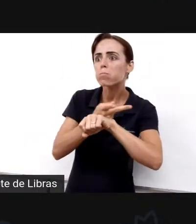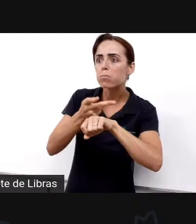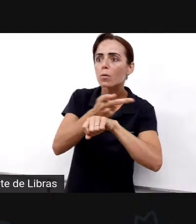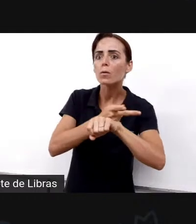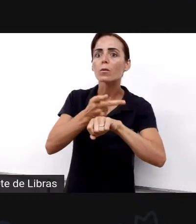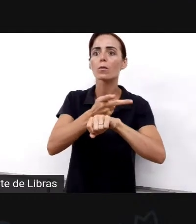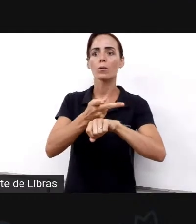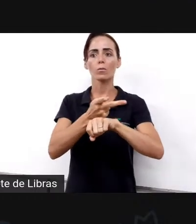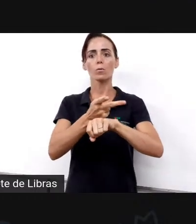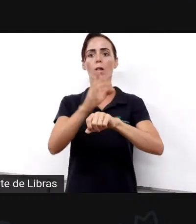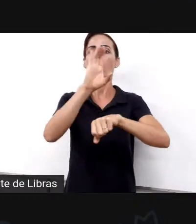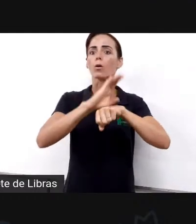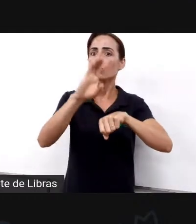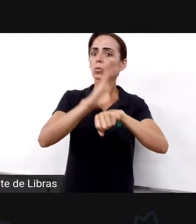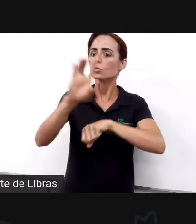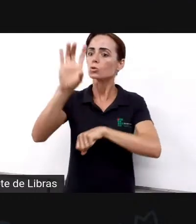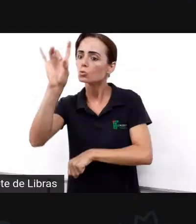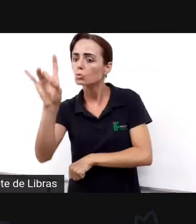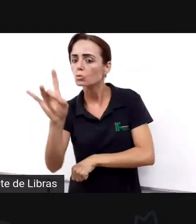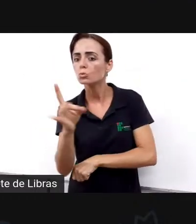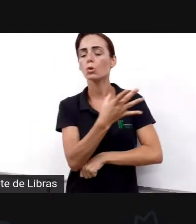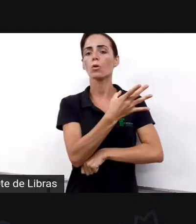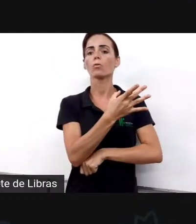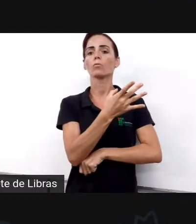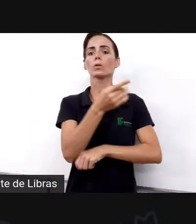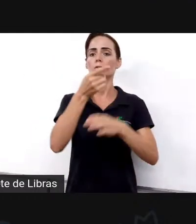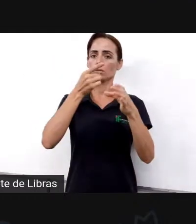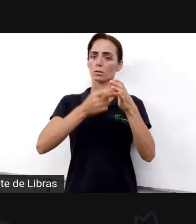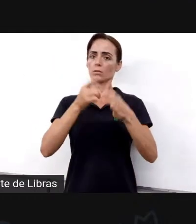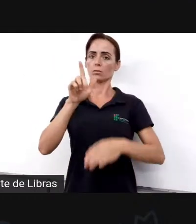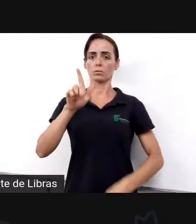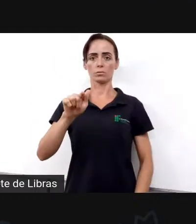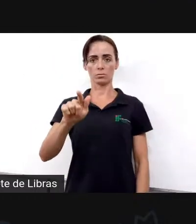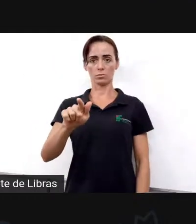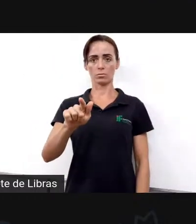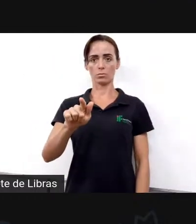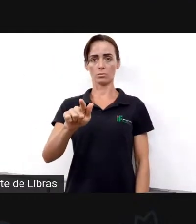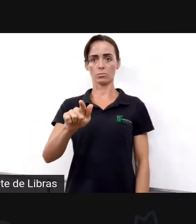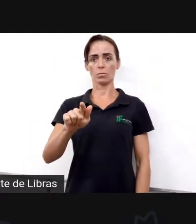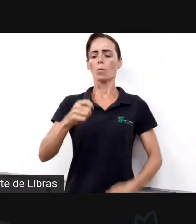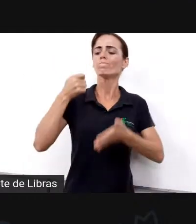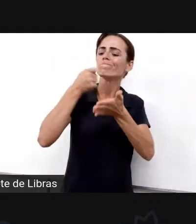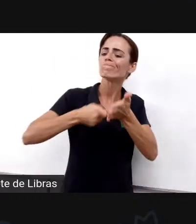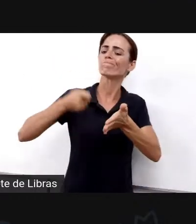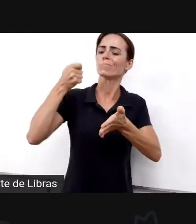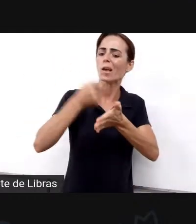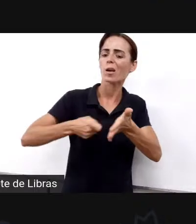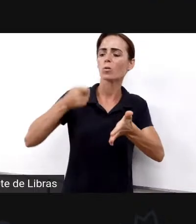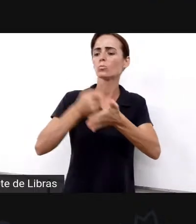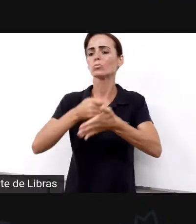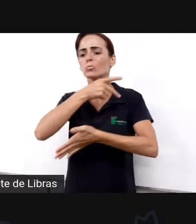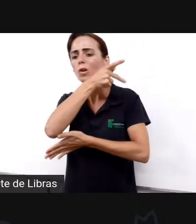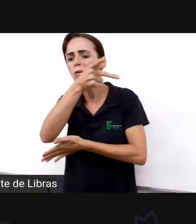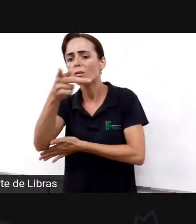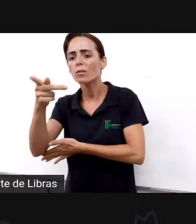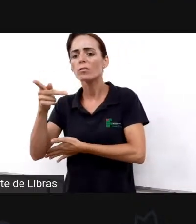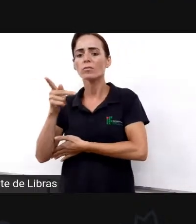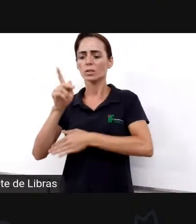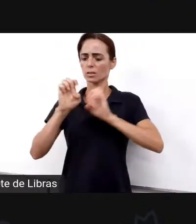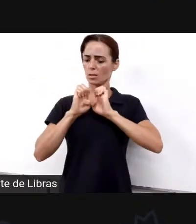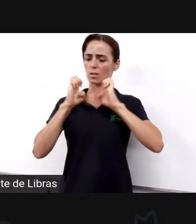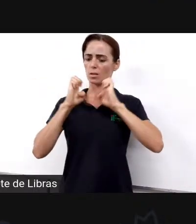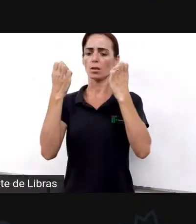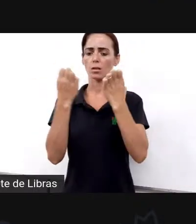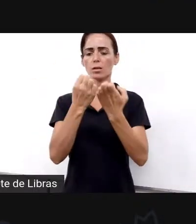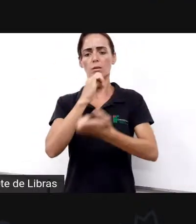novos cursos para Giruá. Após muitas tratativas e visitas com a equipe do